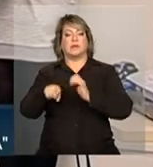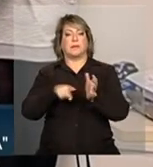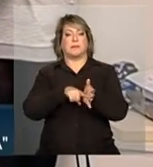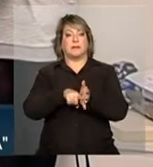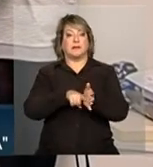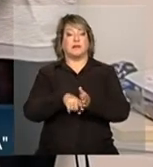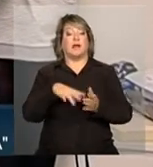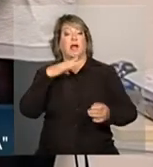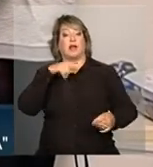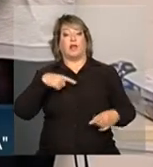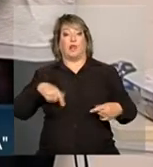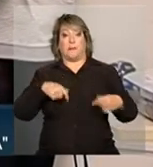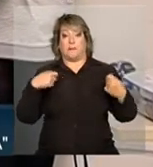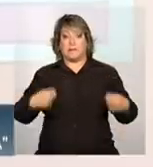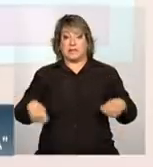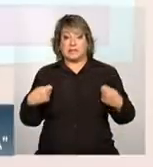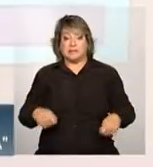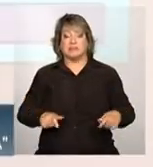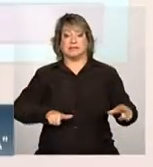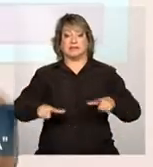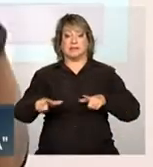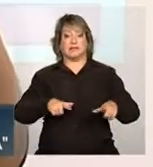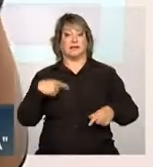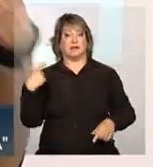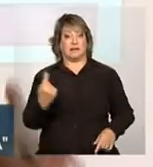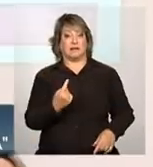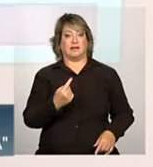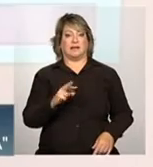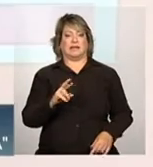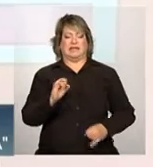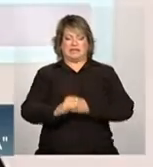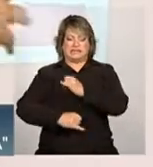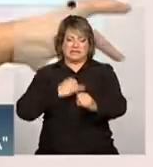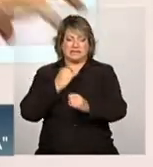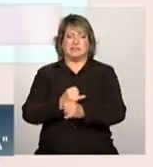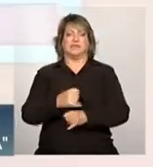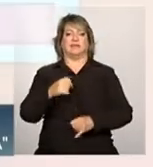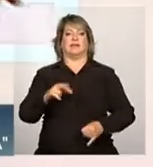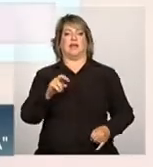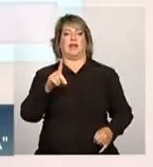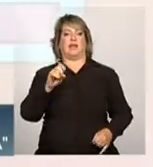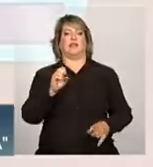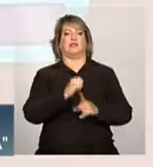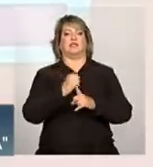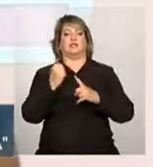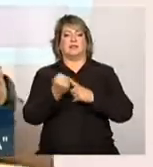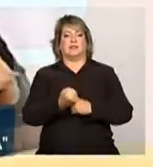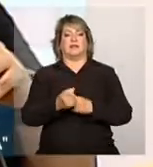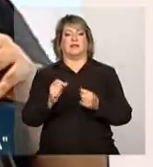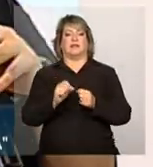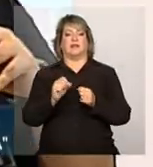temos que trabalhar pelas redes sociais. Então, falar fortemente, fazer pequenos